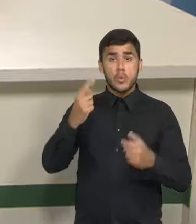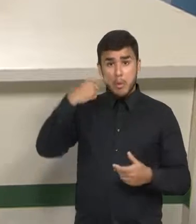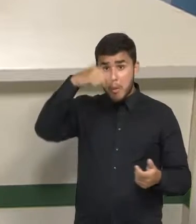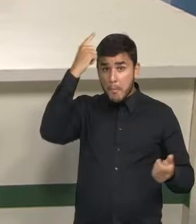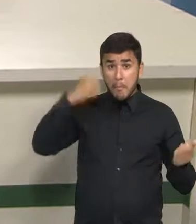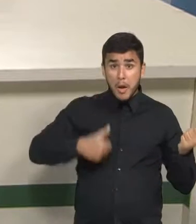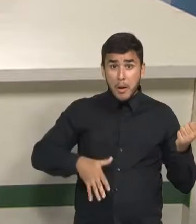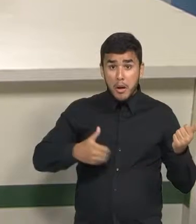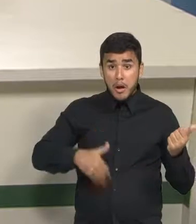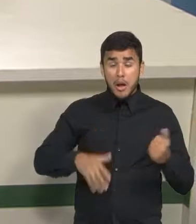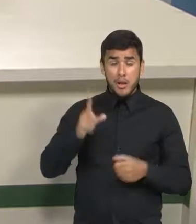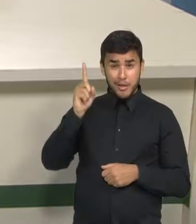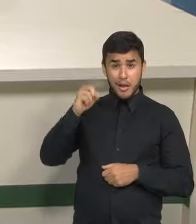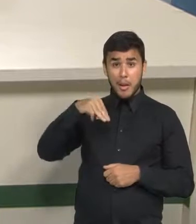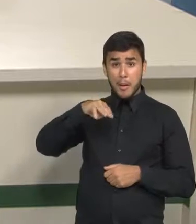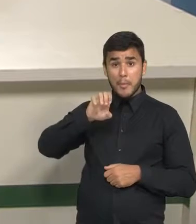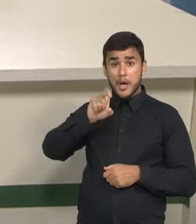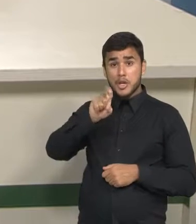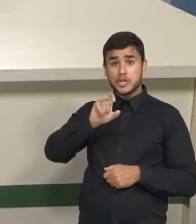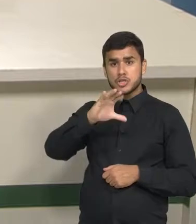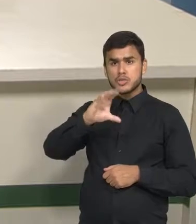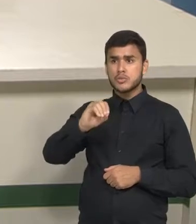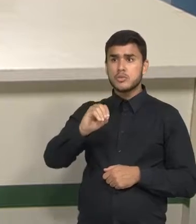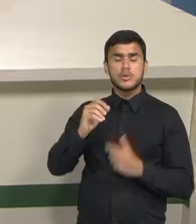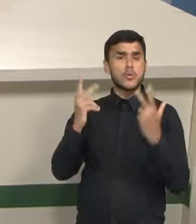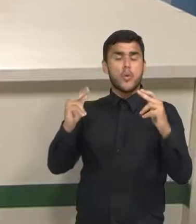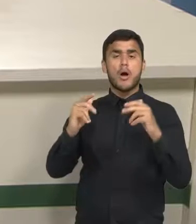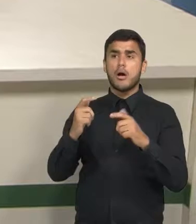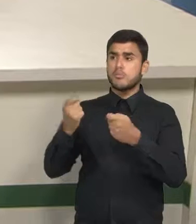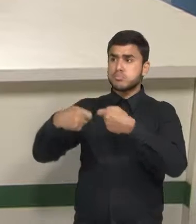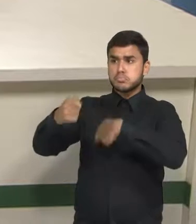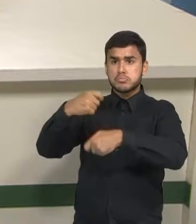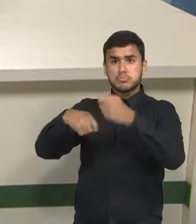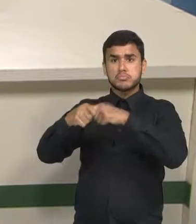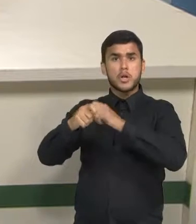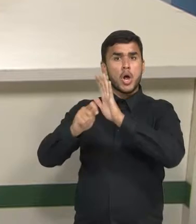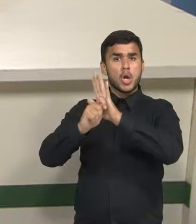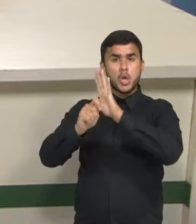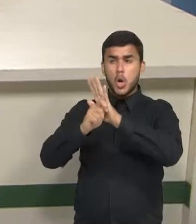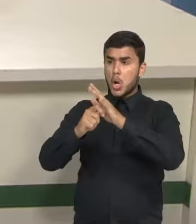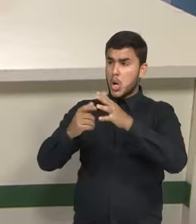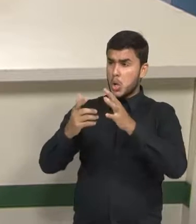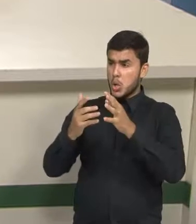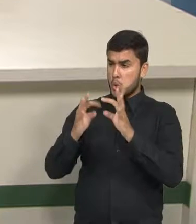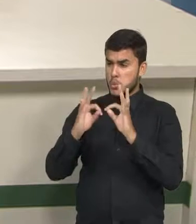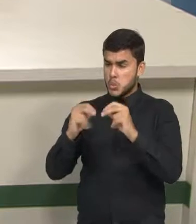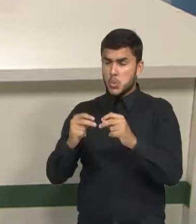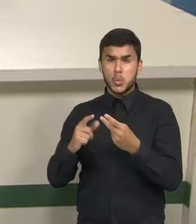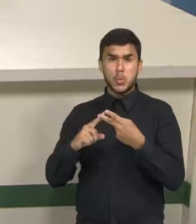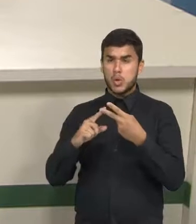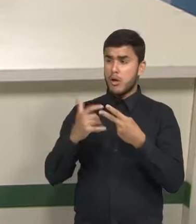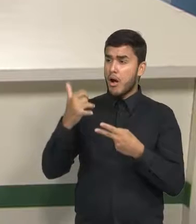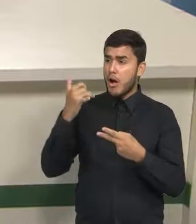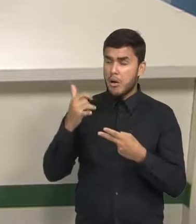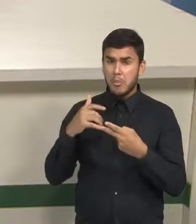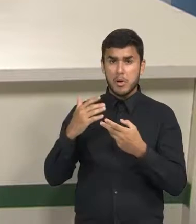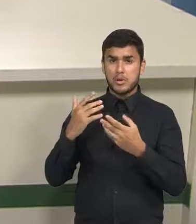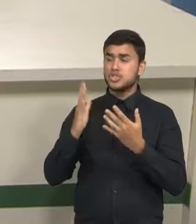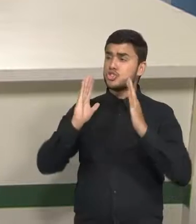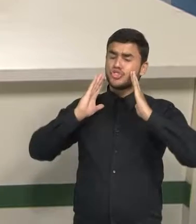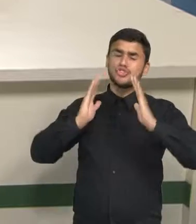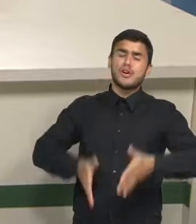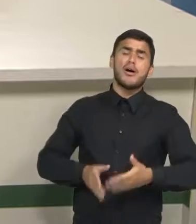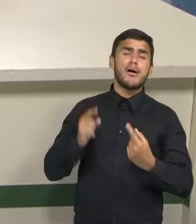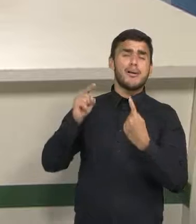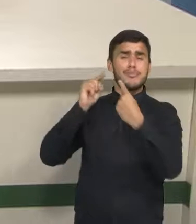Só que no México, há muito tempo que as Forças Armadas já estão, porque viram que não... Olha, no momento